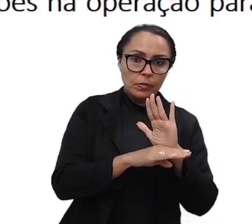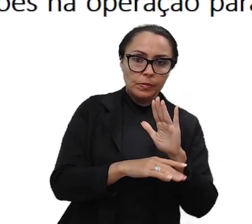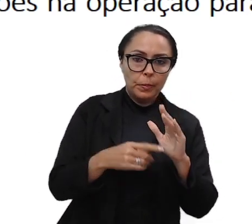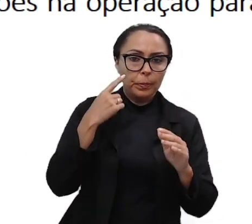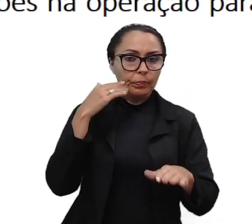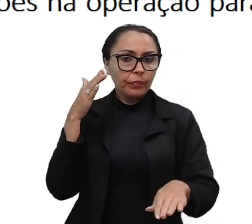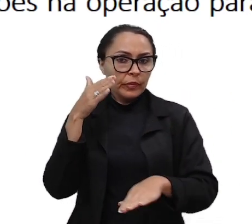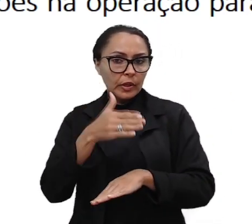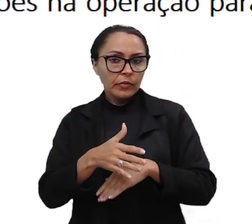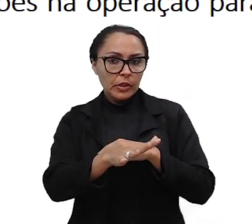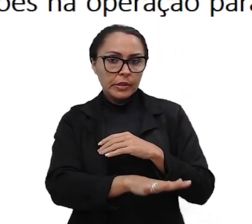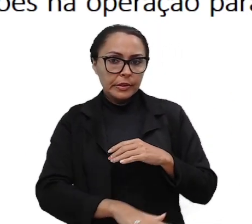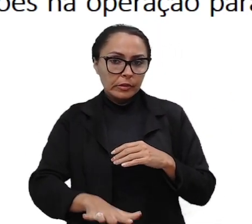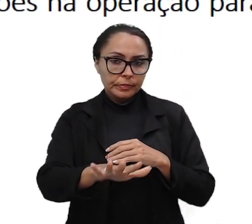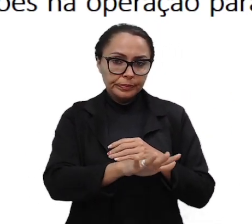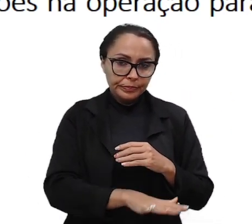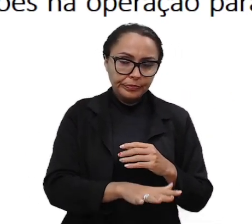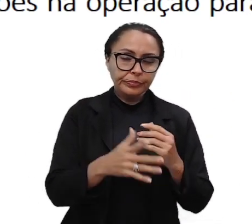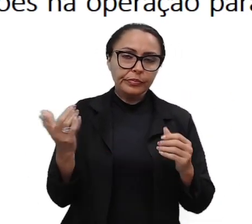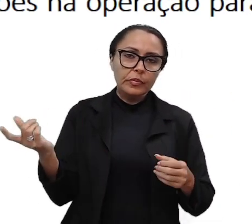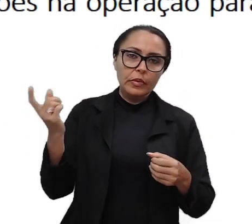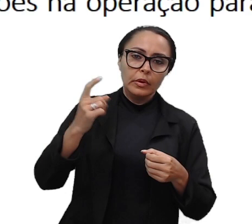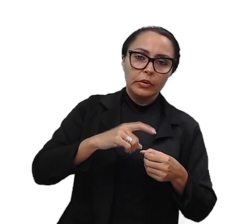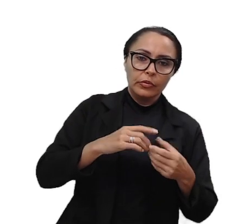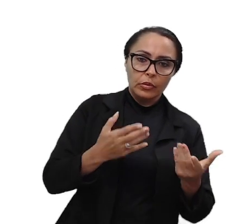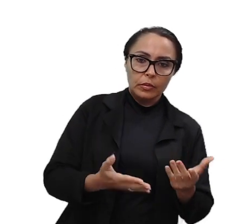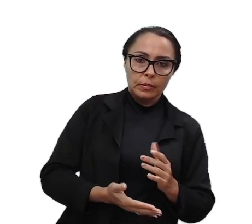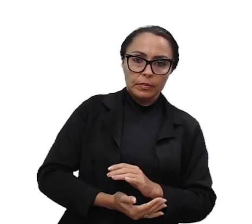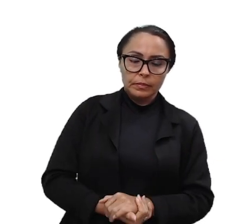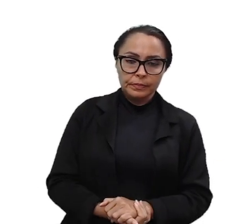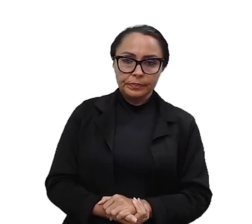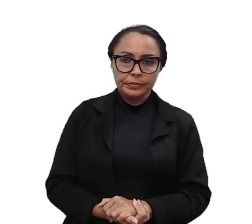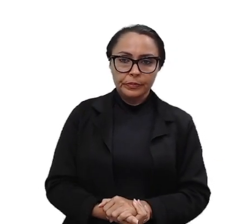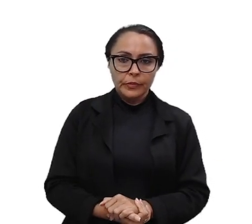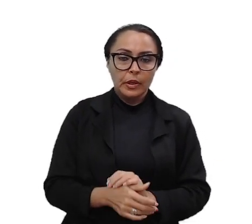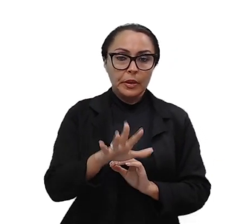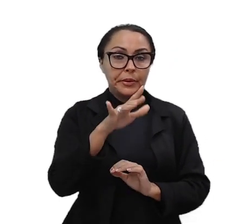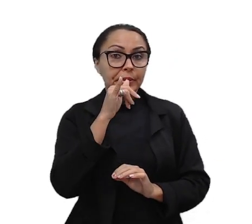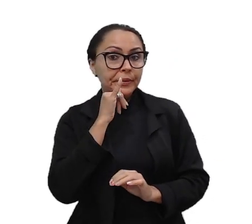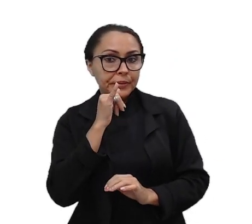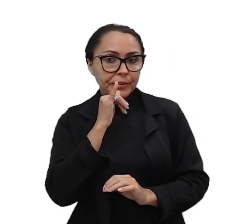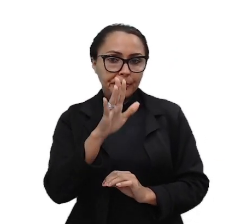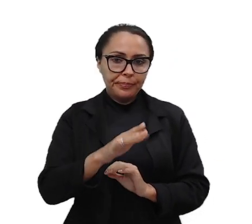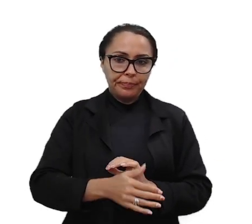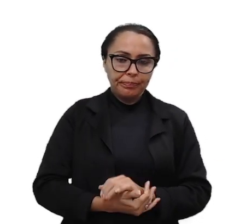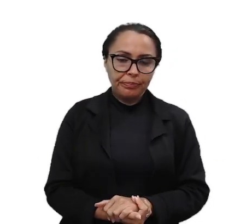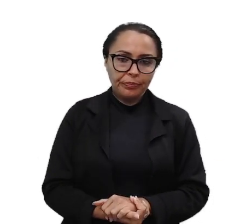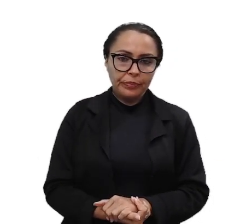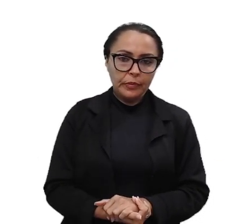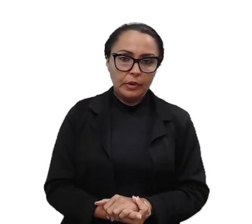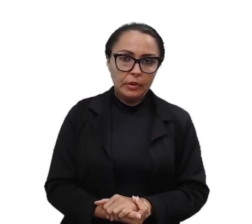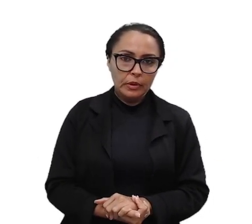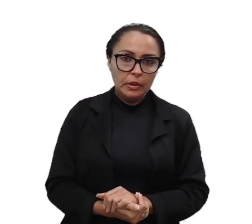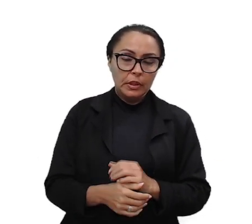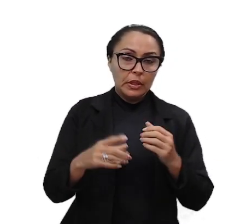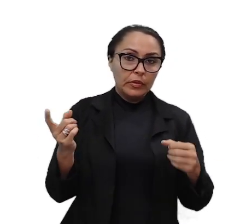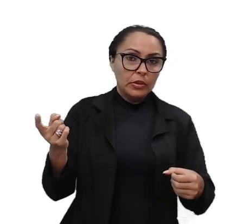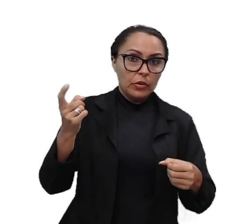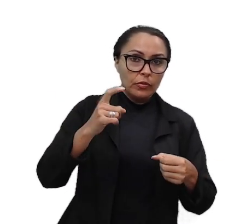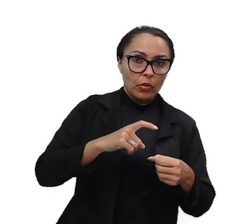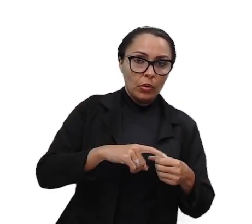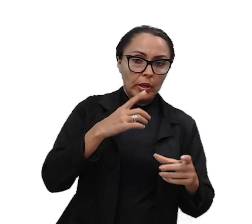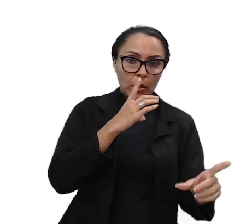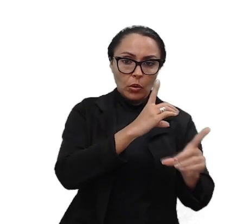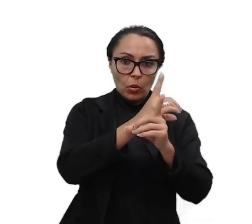na operação para trazê-la de volta aos trilhos. Por exemplo, esse trazer de volta aos trilhos,